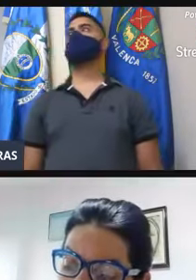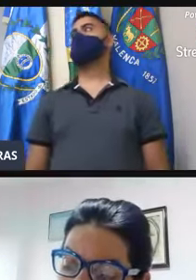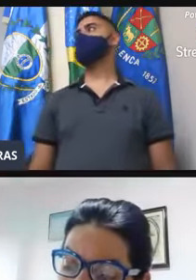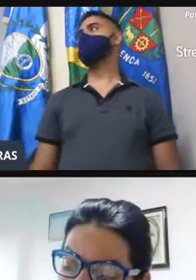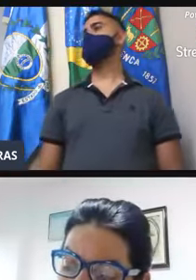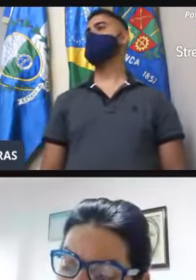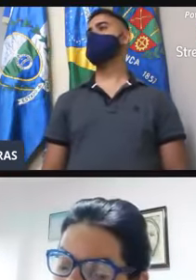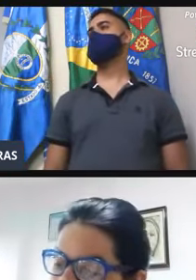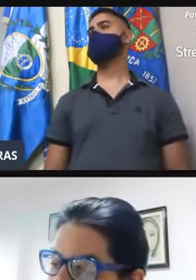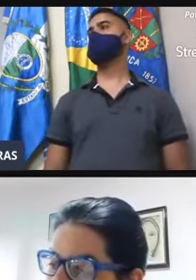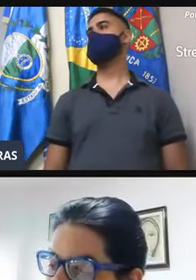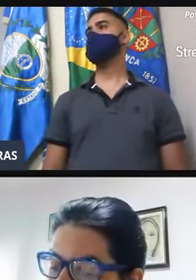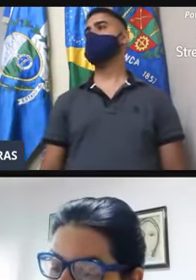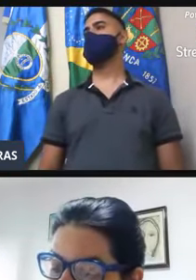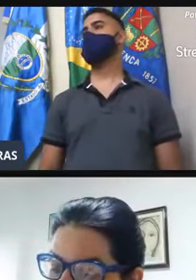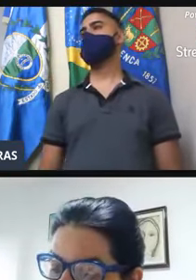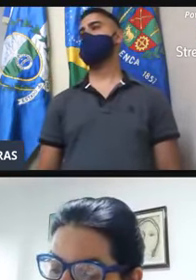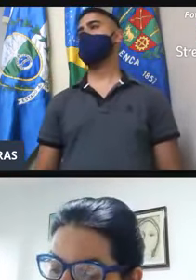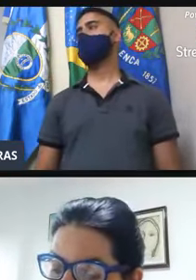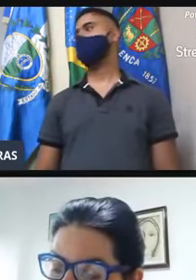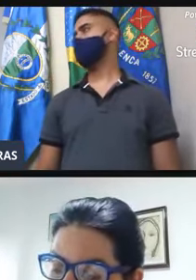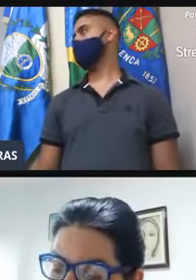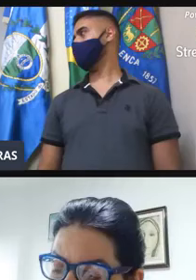Leitura das indicações.